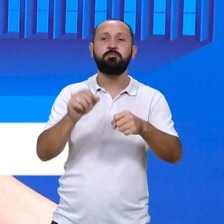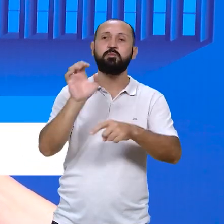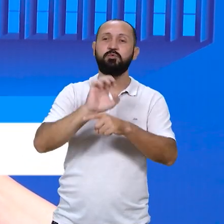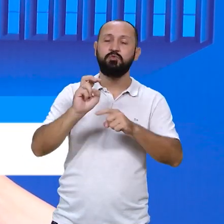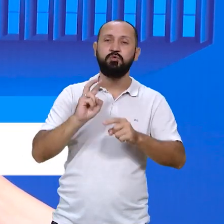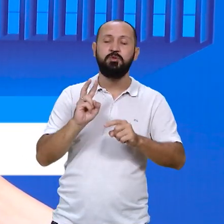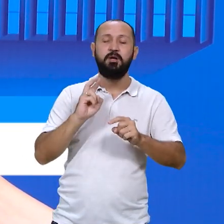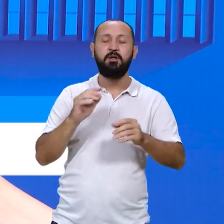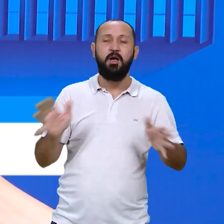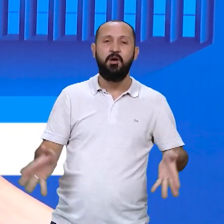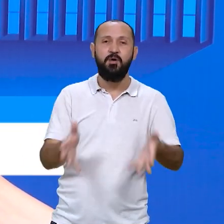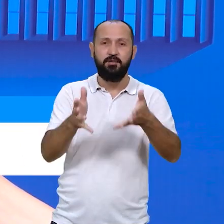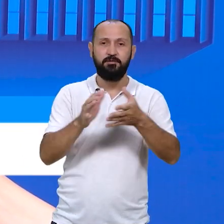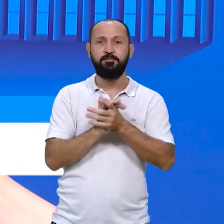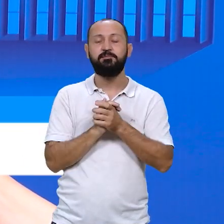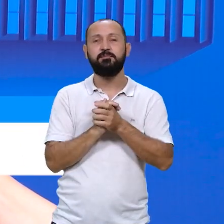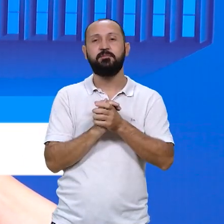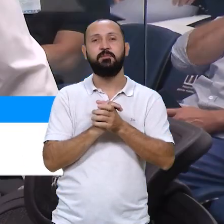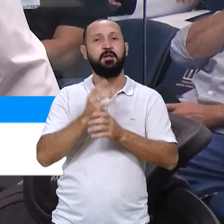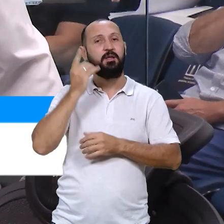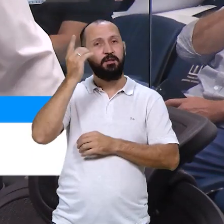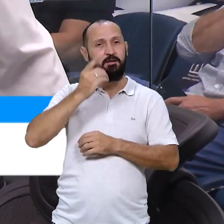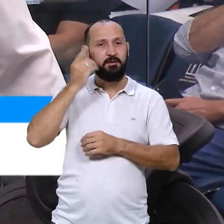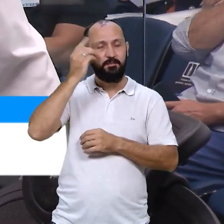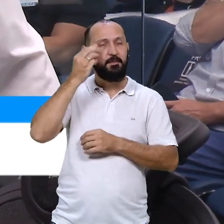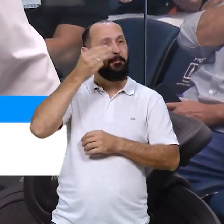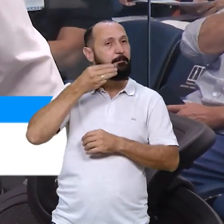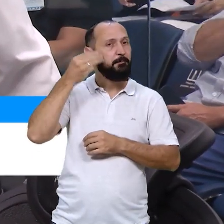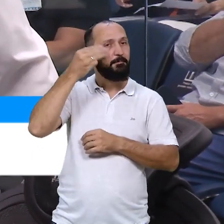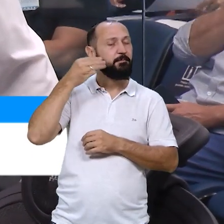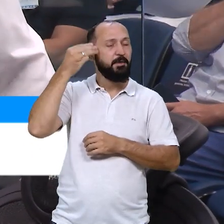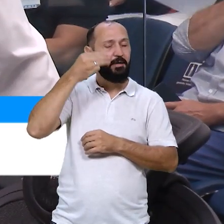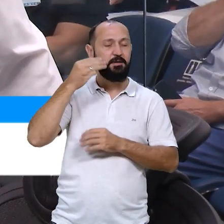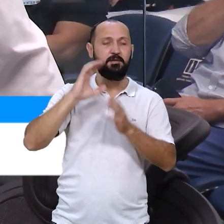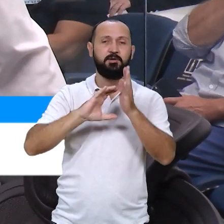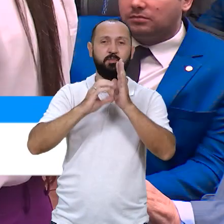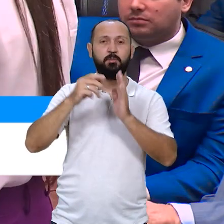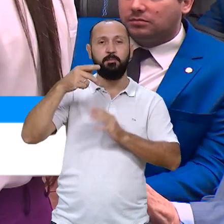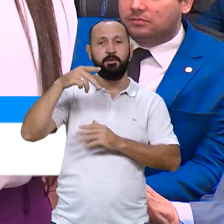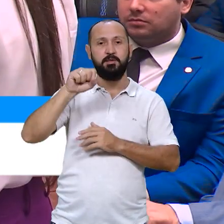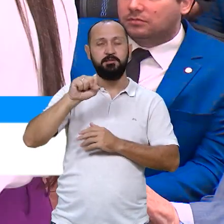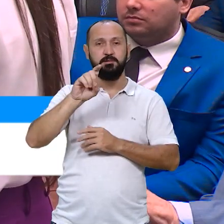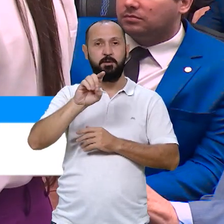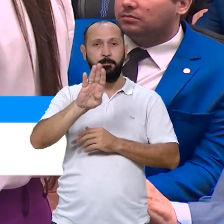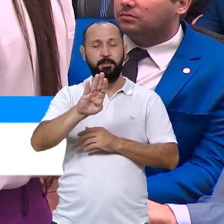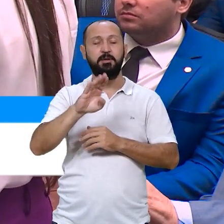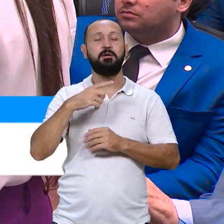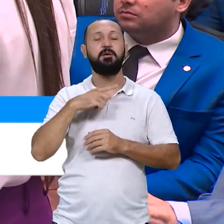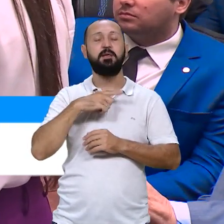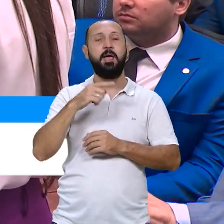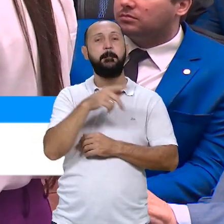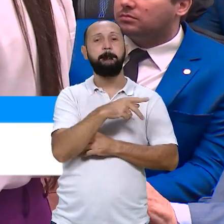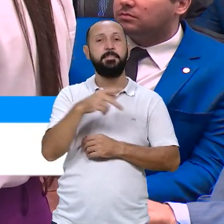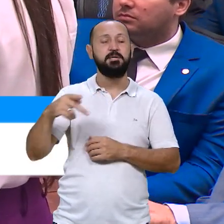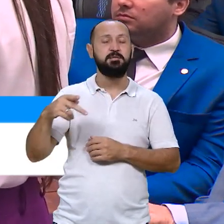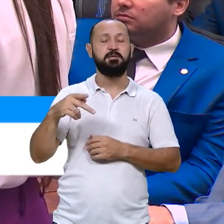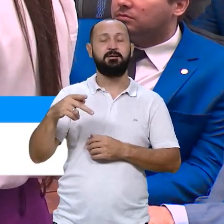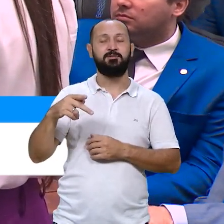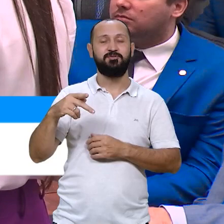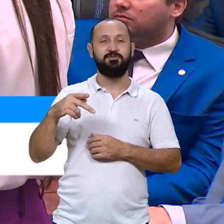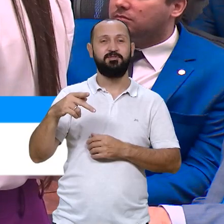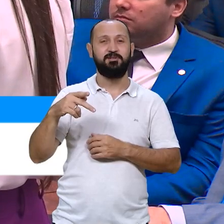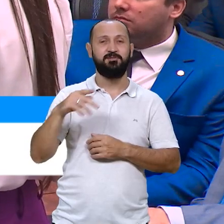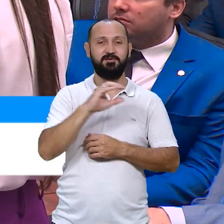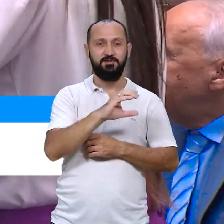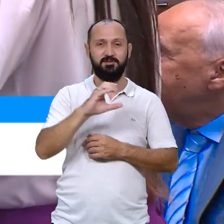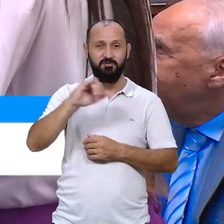para o Estado continuar avançando e acelerando. A deputada Mara Caseiro, do PSDB, que é presidente da Comissão de Constituição,